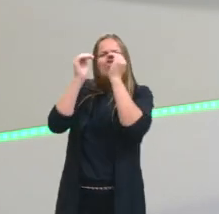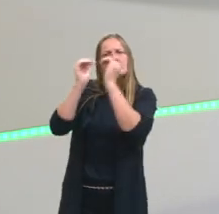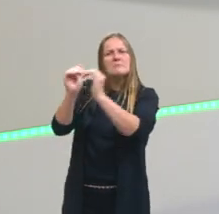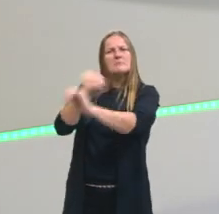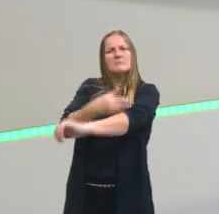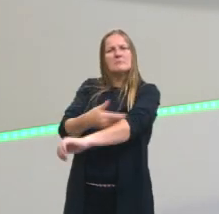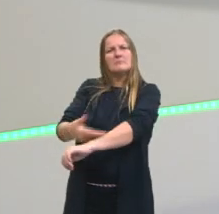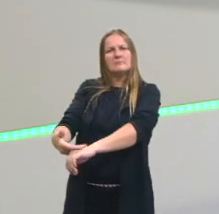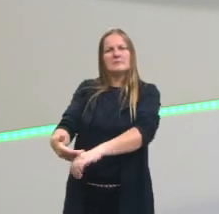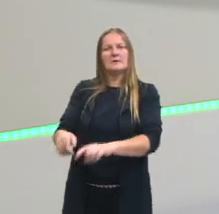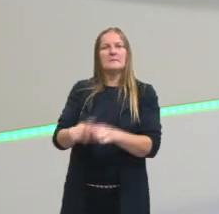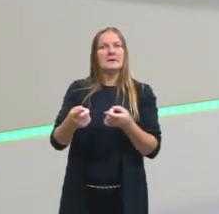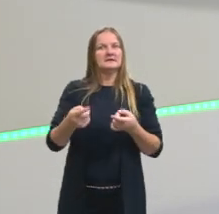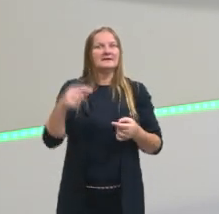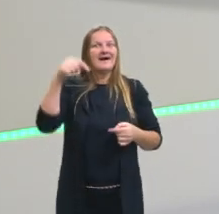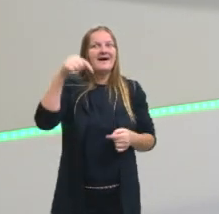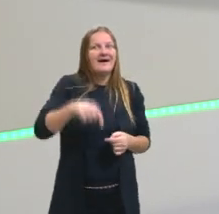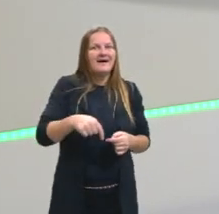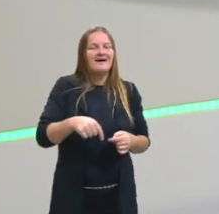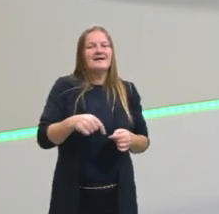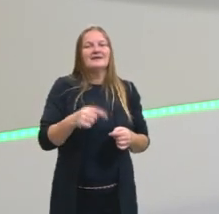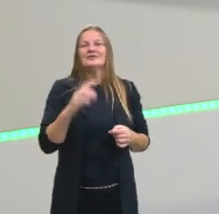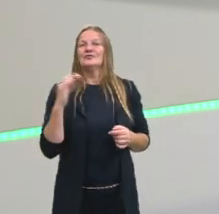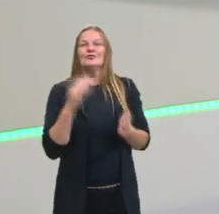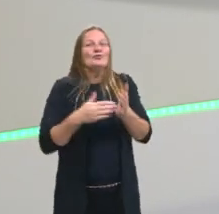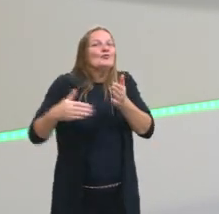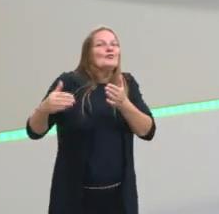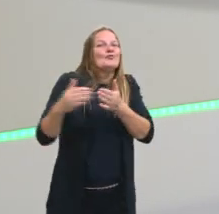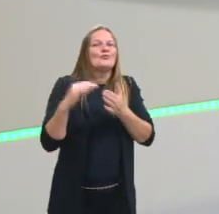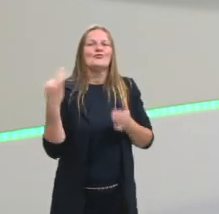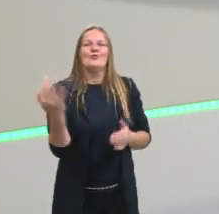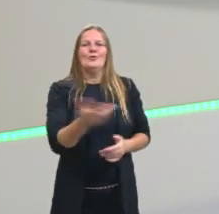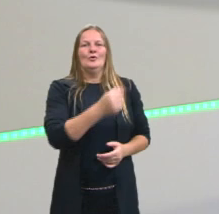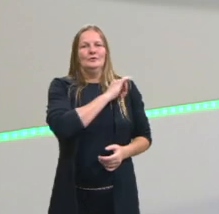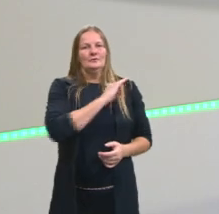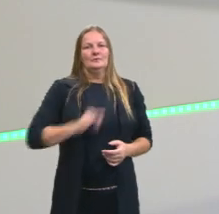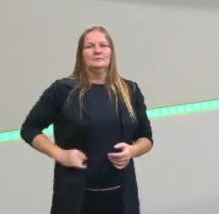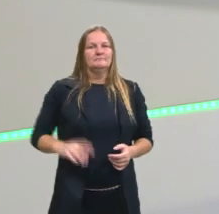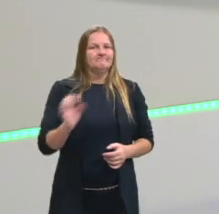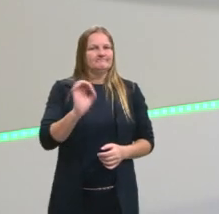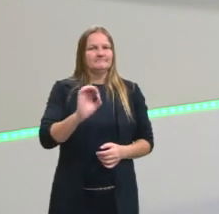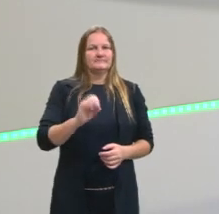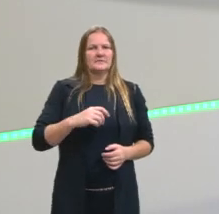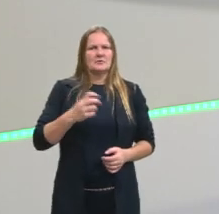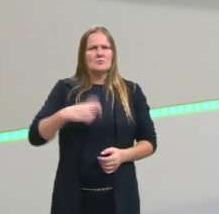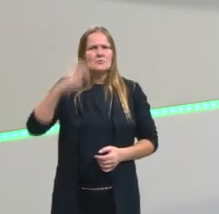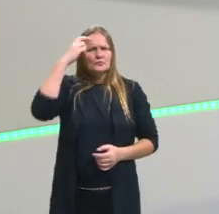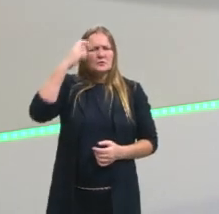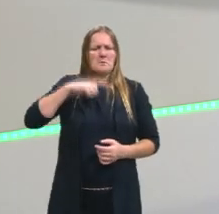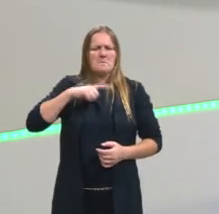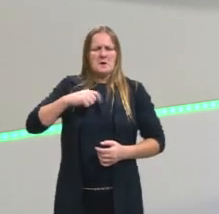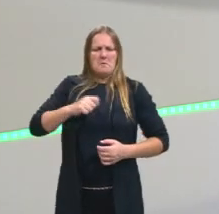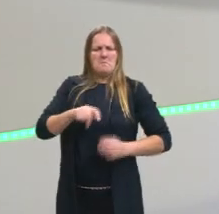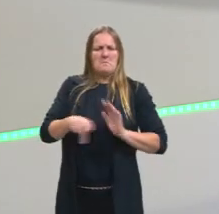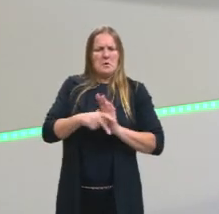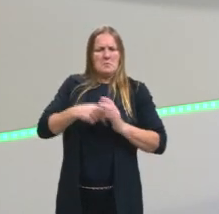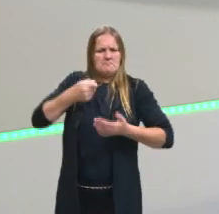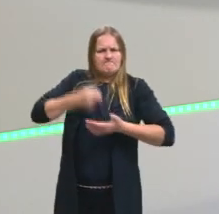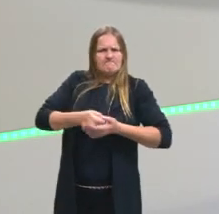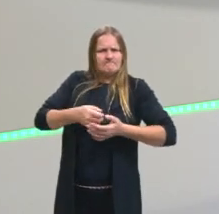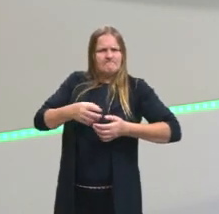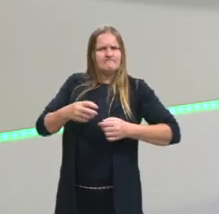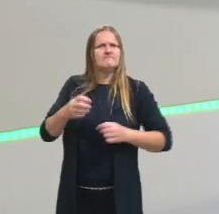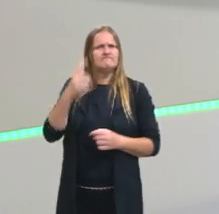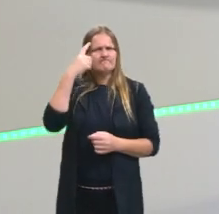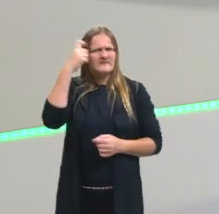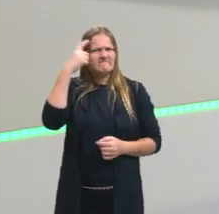costumes Mas isso não é comum a todos os impérios alguns impérios em ponha sua cultura de uma forma mais violenta